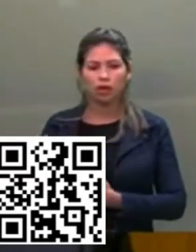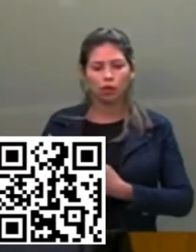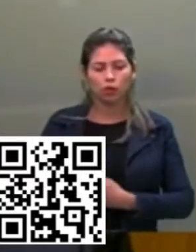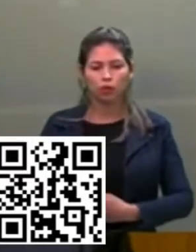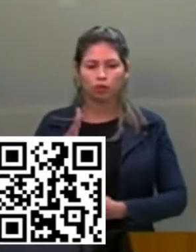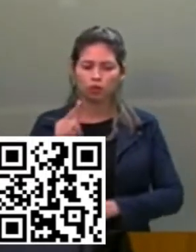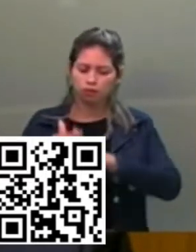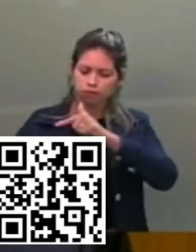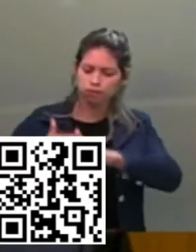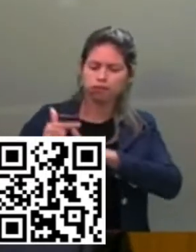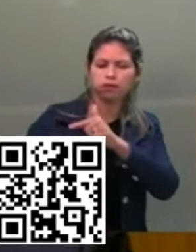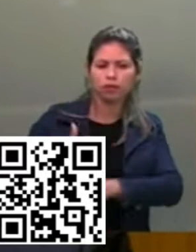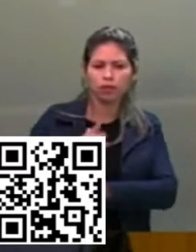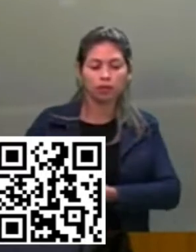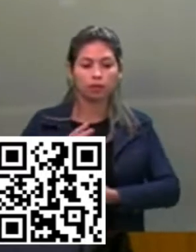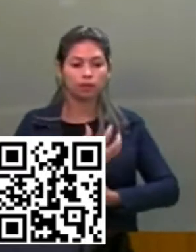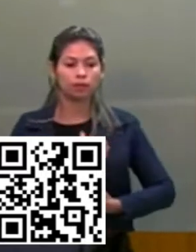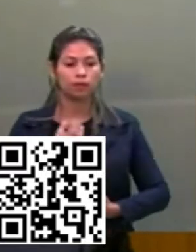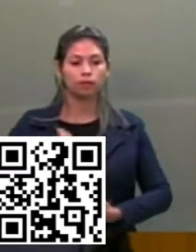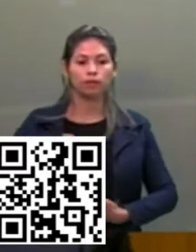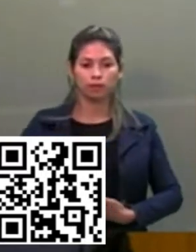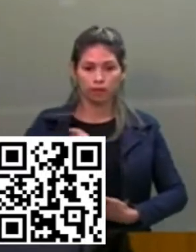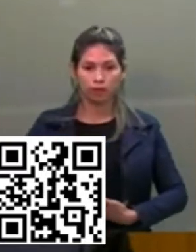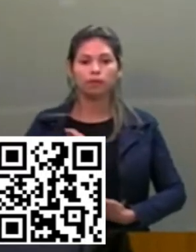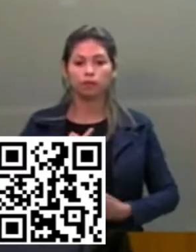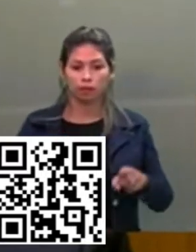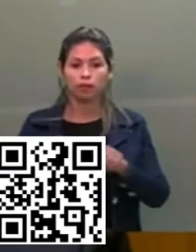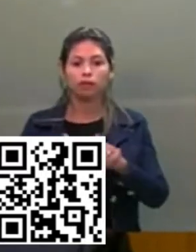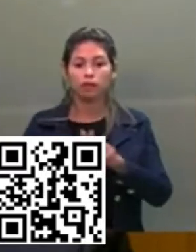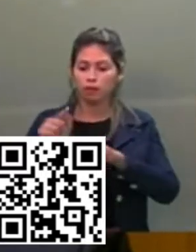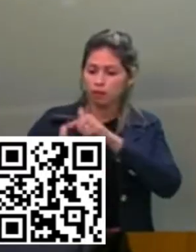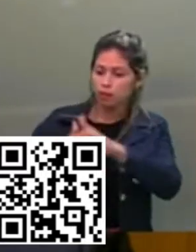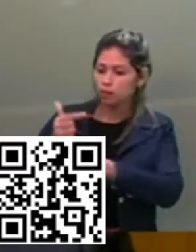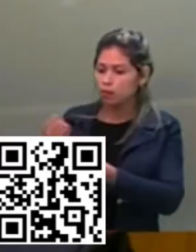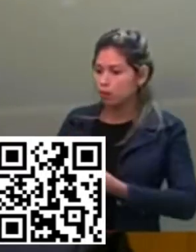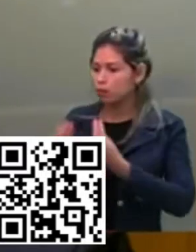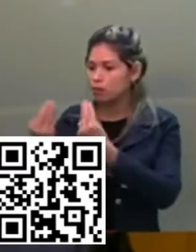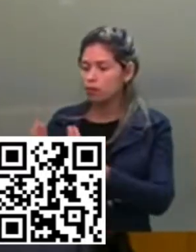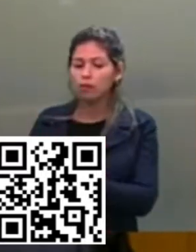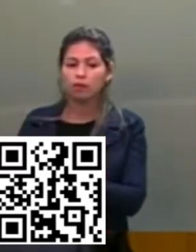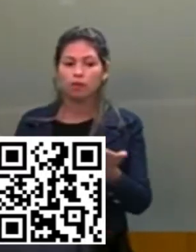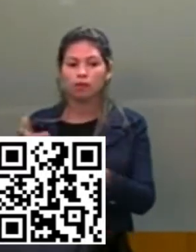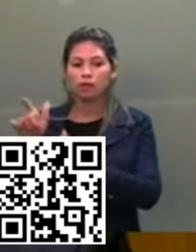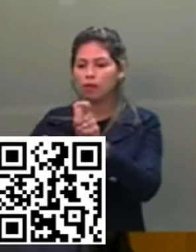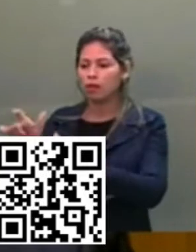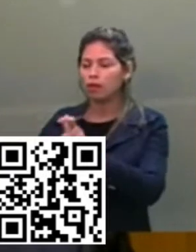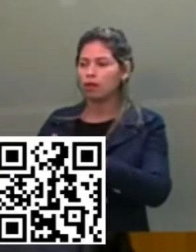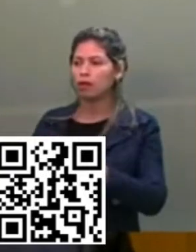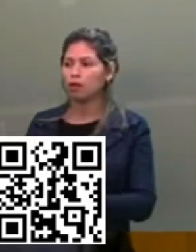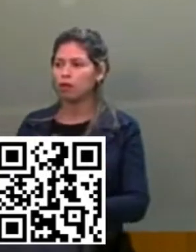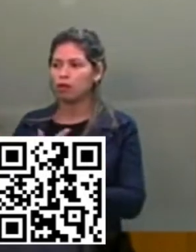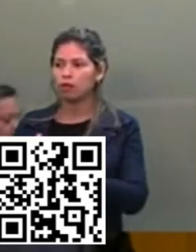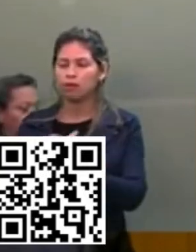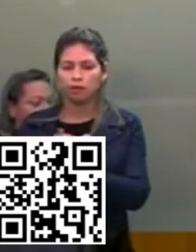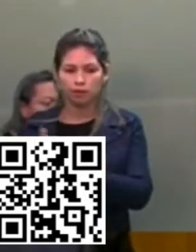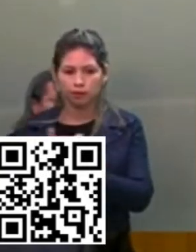vidas e proteger empregos, além do olhar voltado para os mais necessitados. Na estratégia de